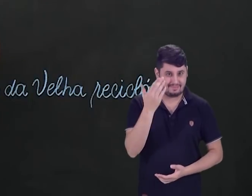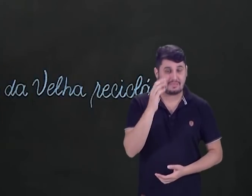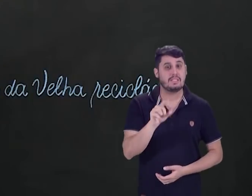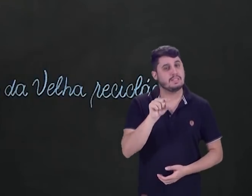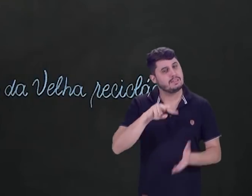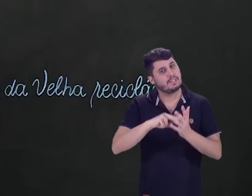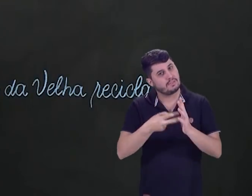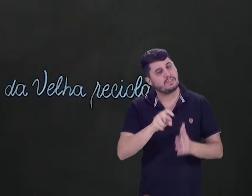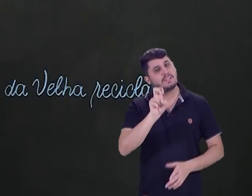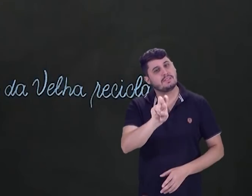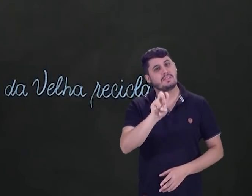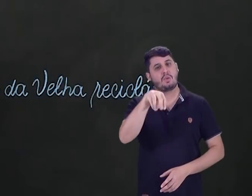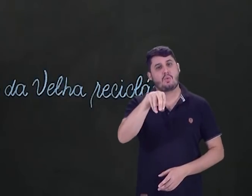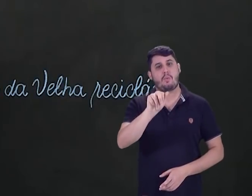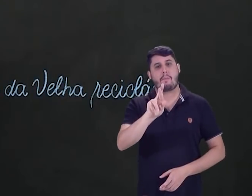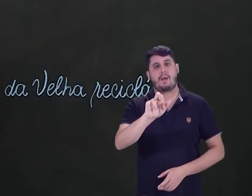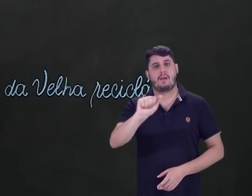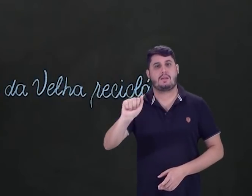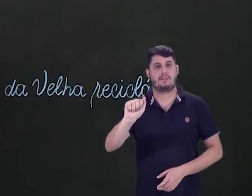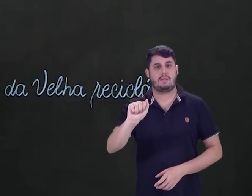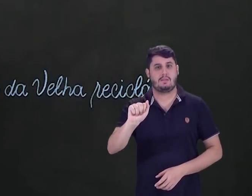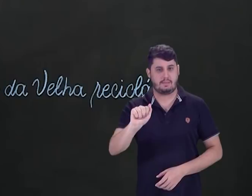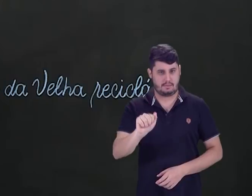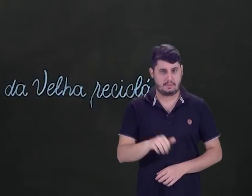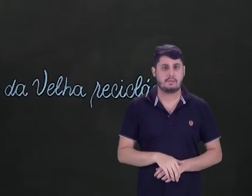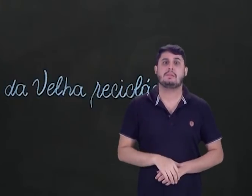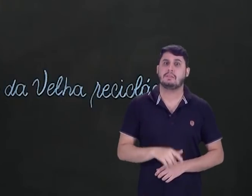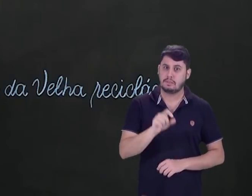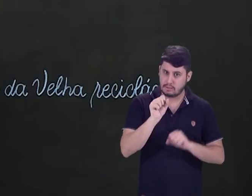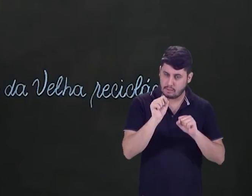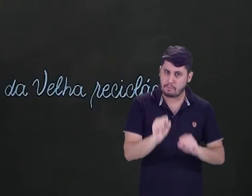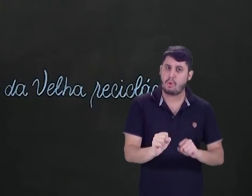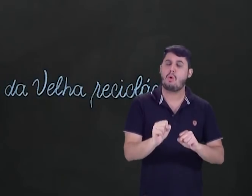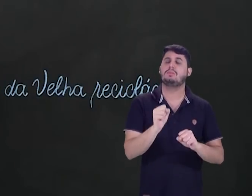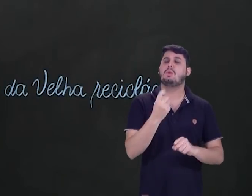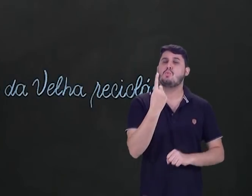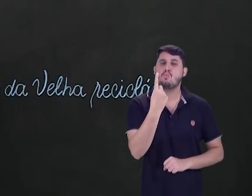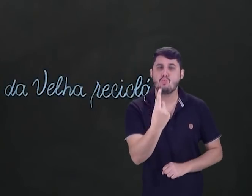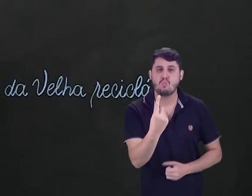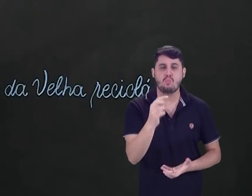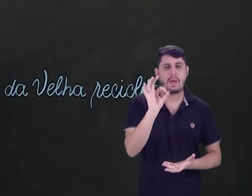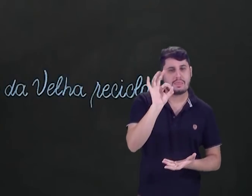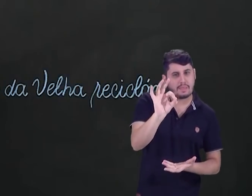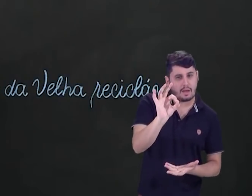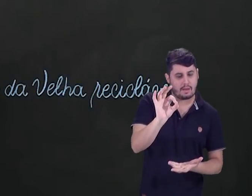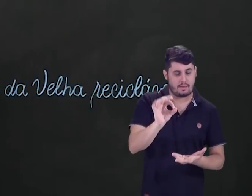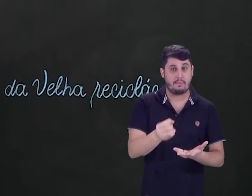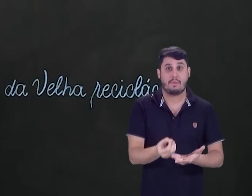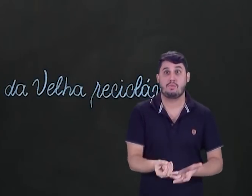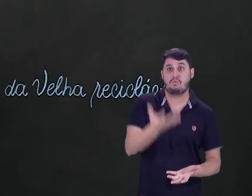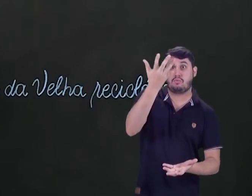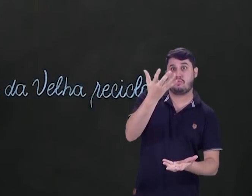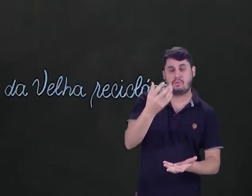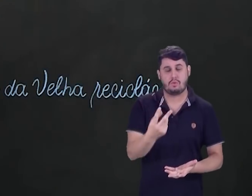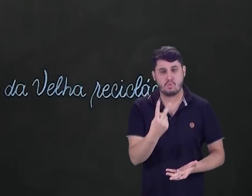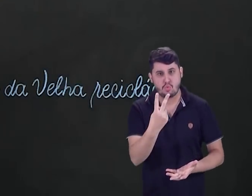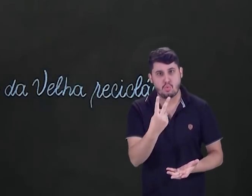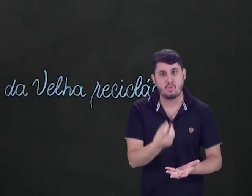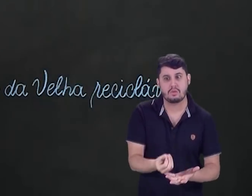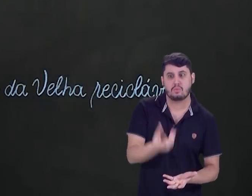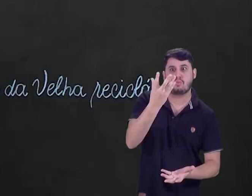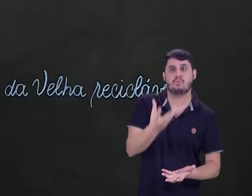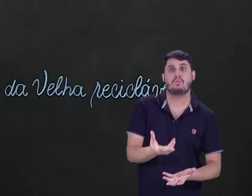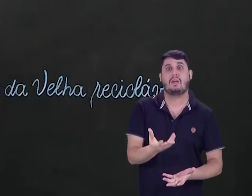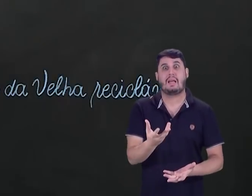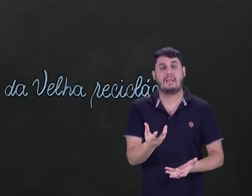Cinco Marias. E vai, consequentemente, fazendo isso com uma tampinha, com duas tampinhas, com três tampinhas, até conseguir